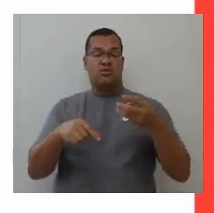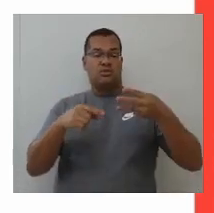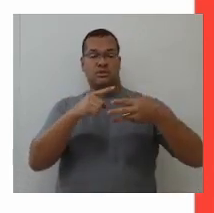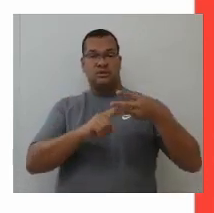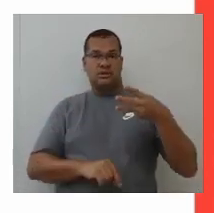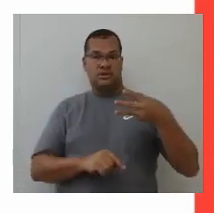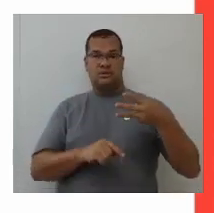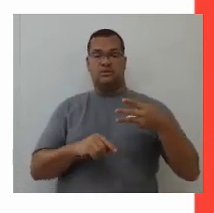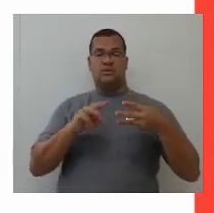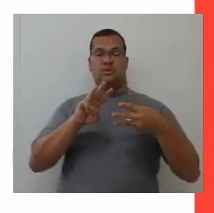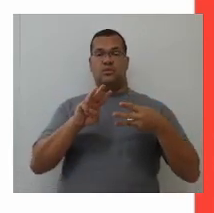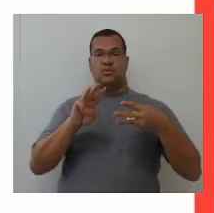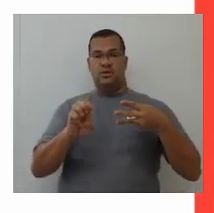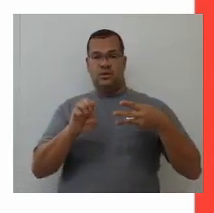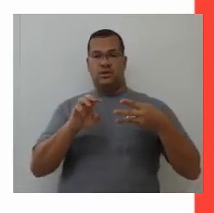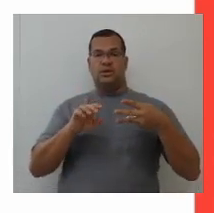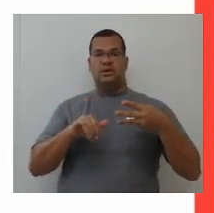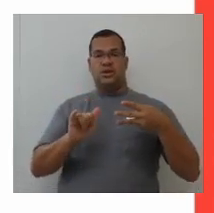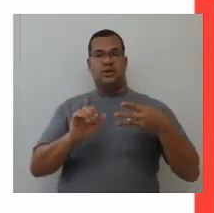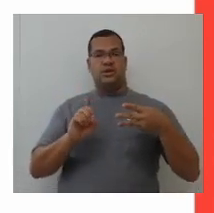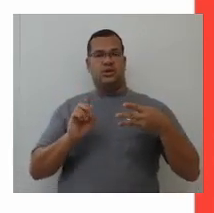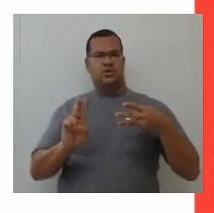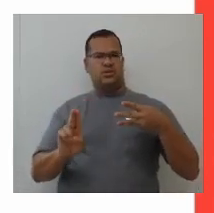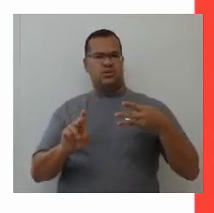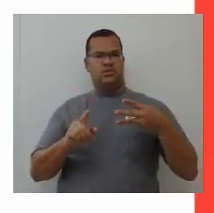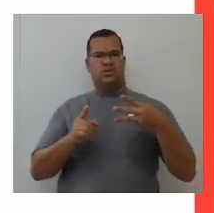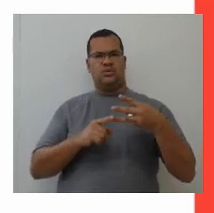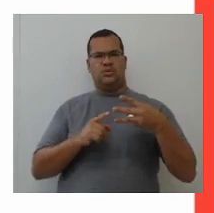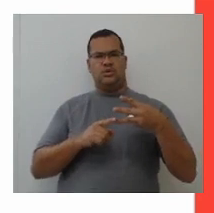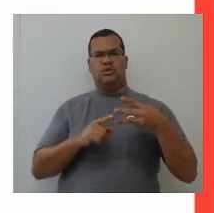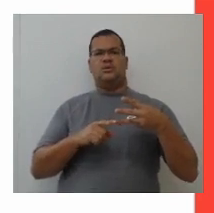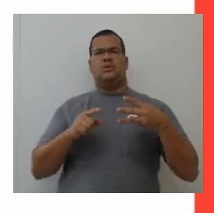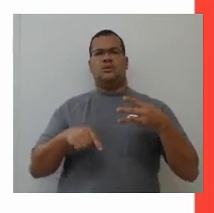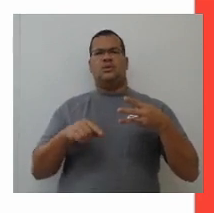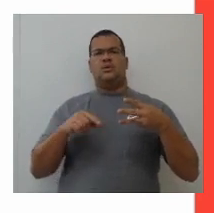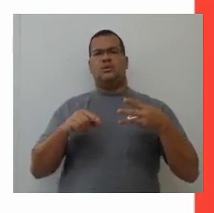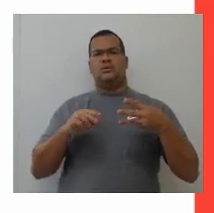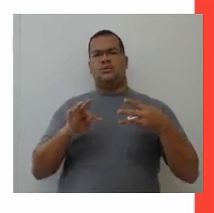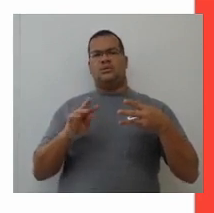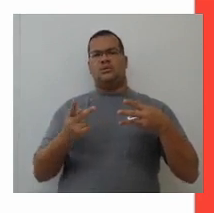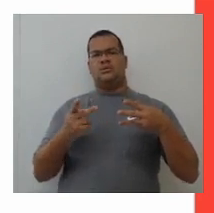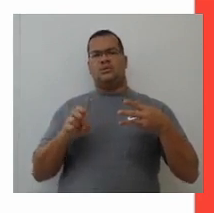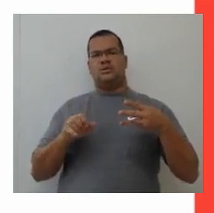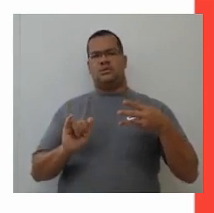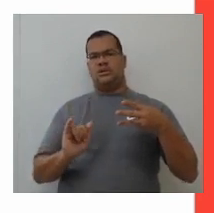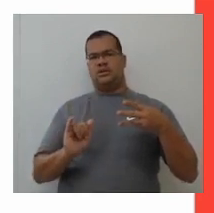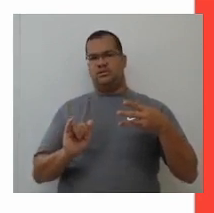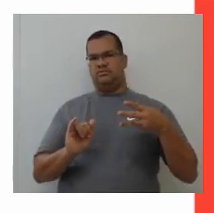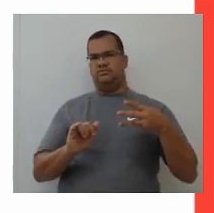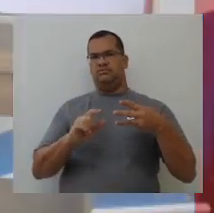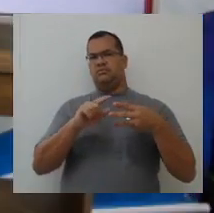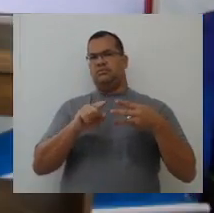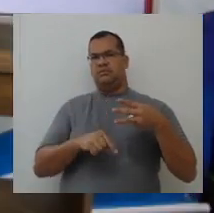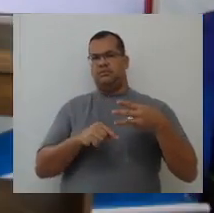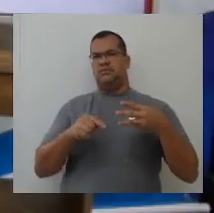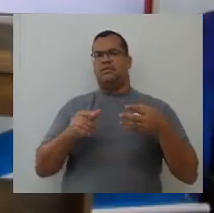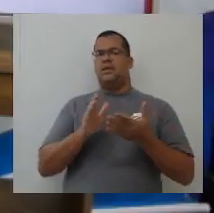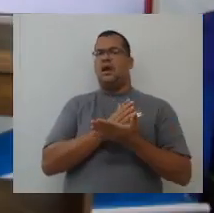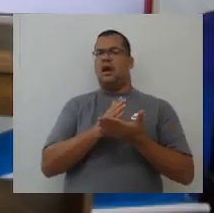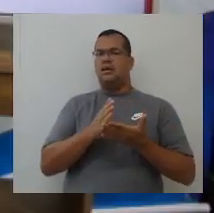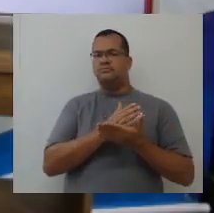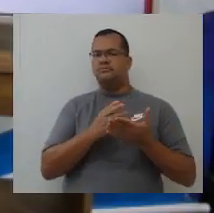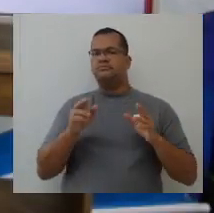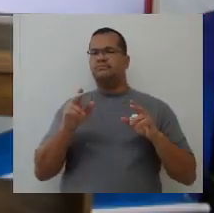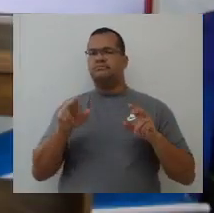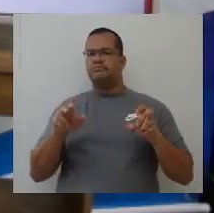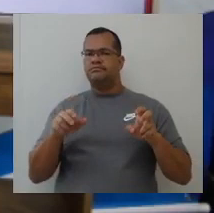plural eu tenho you, e a terceira pessoa do plural eu tenho o they. Lembrando que há algumas especificidades em